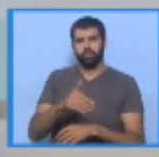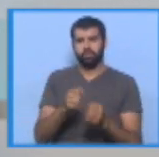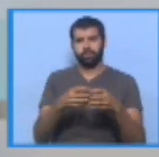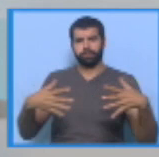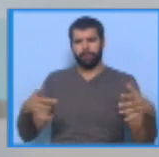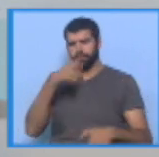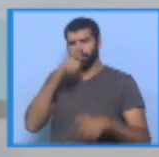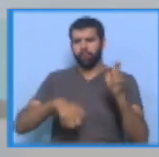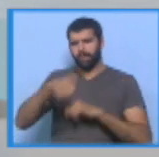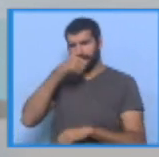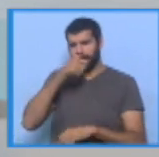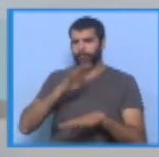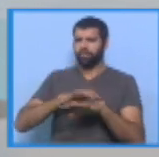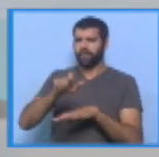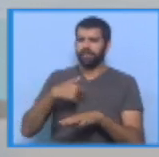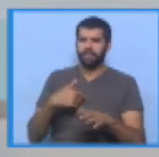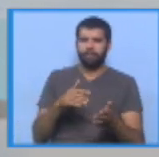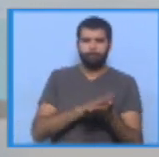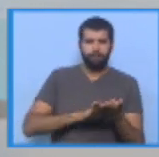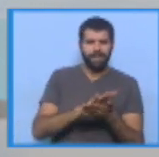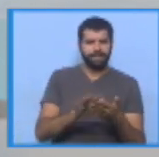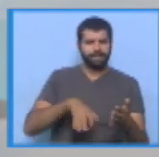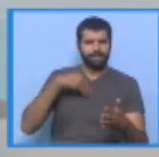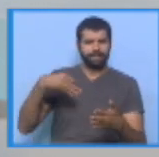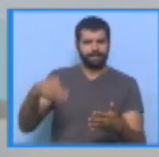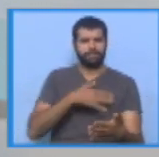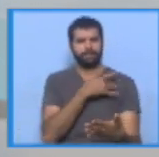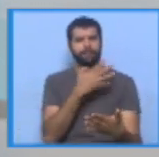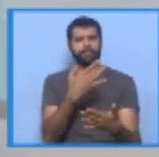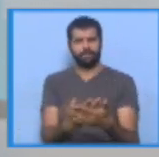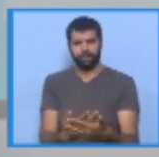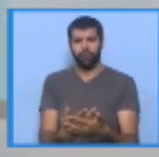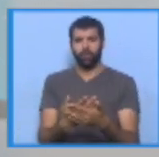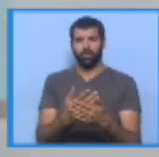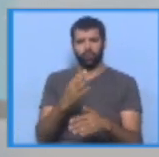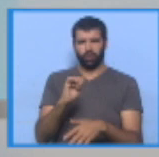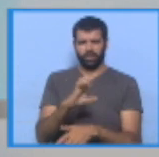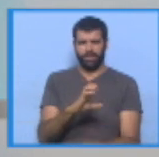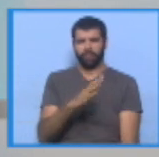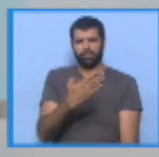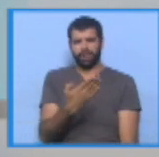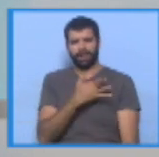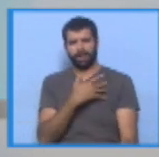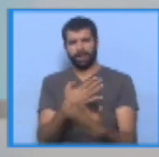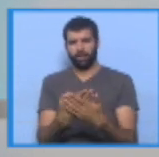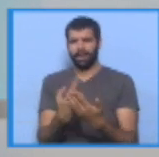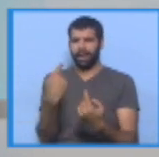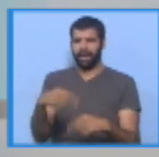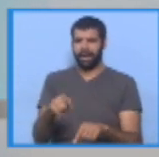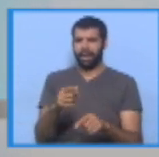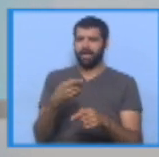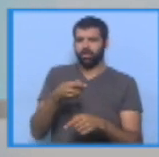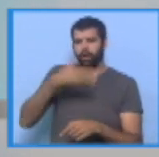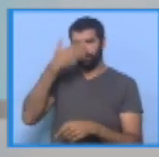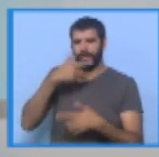fiel às origens. Porque desde sempre, e com toda a certeza desde o século XVII, existe a novena de Nossa Senhora